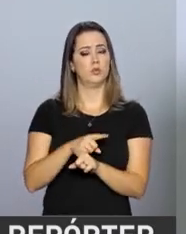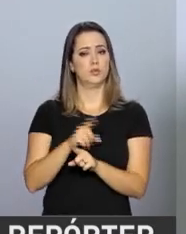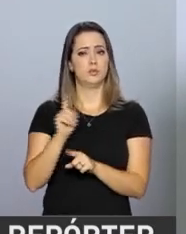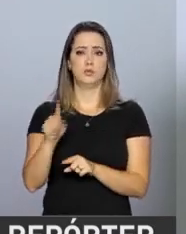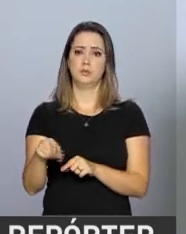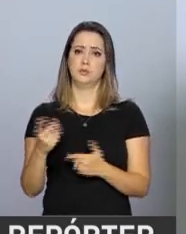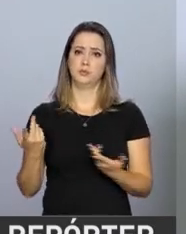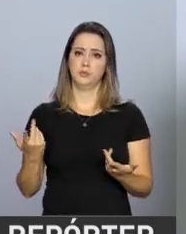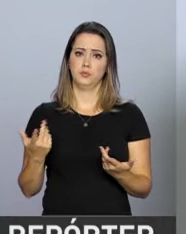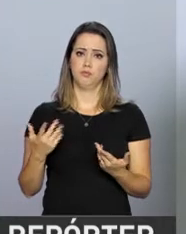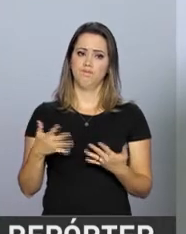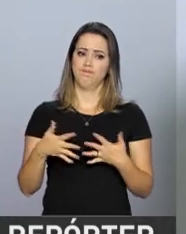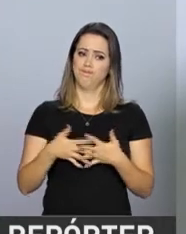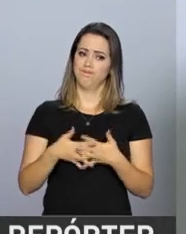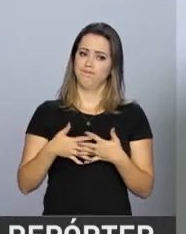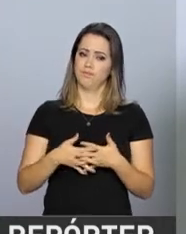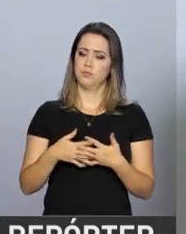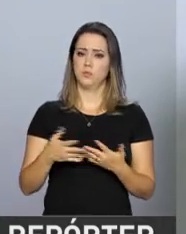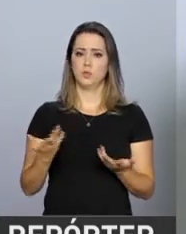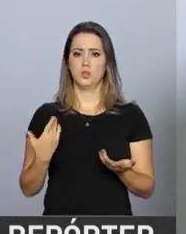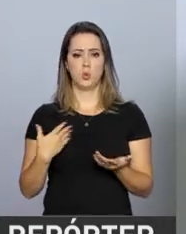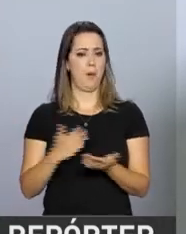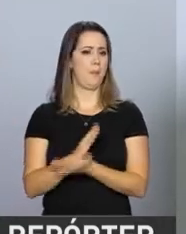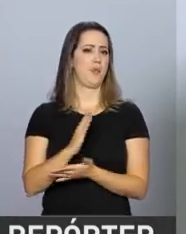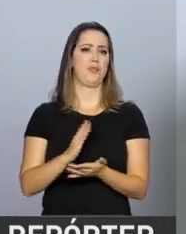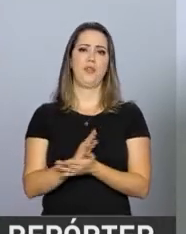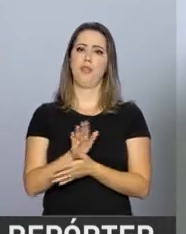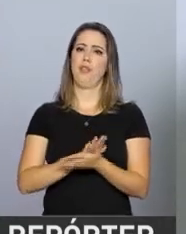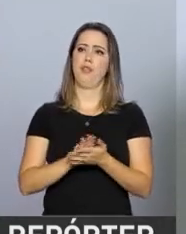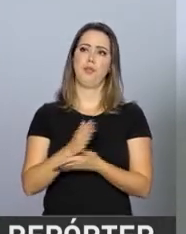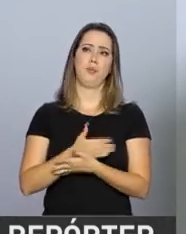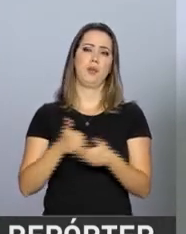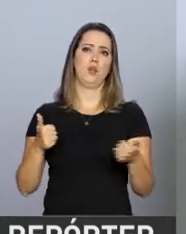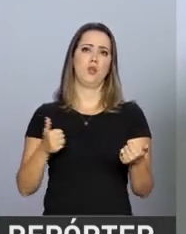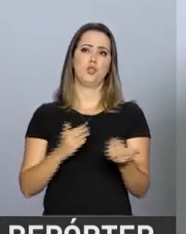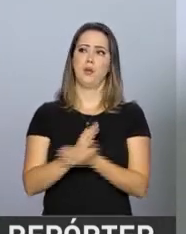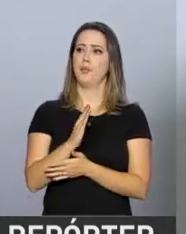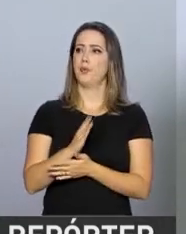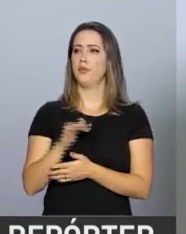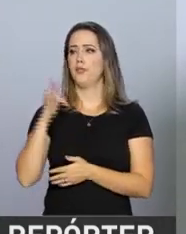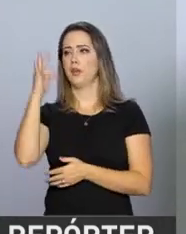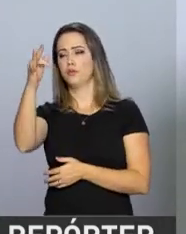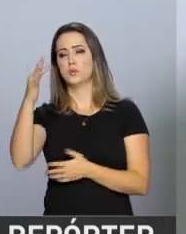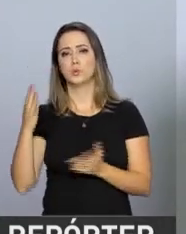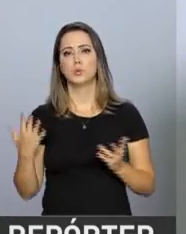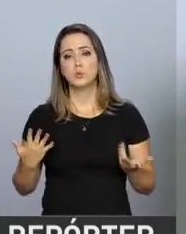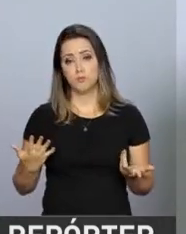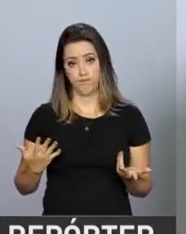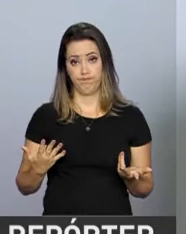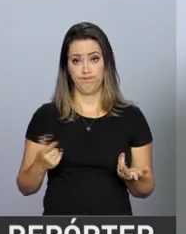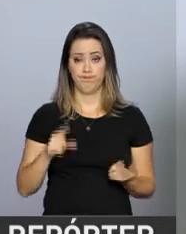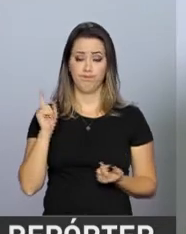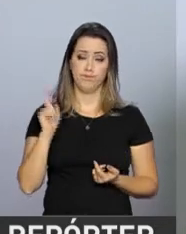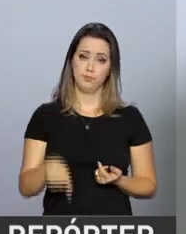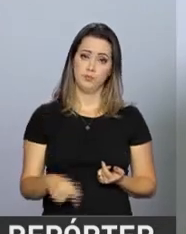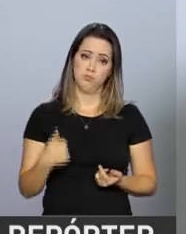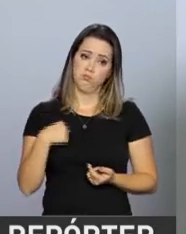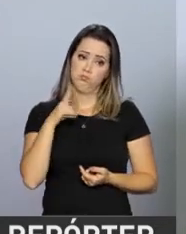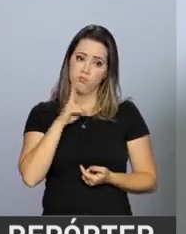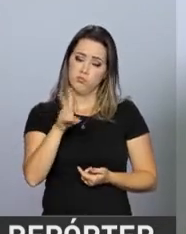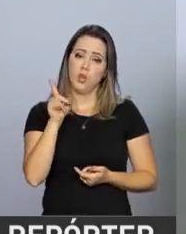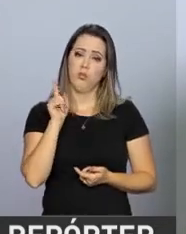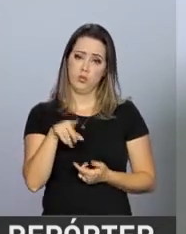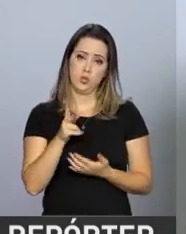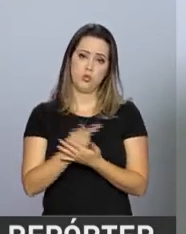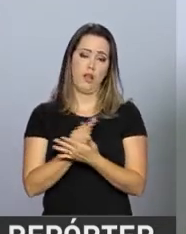acho que é um equívoco. Achar que não aprovar nada melhora a chance de aprovar algo melhor lá na frente. Isso, a meu ver, é uma